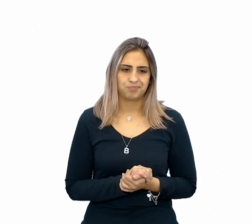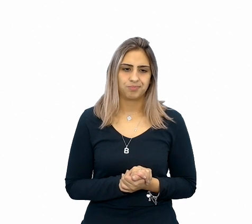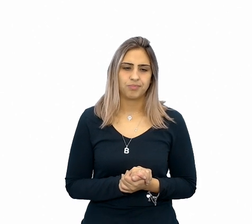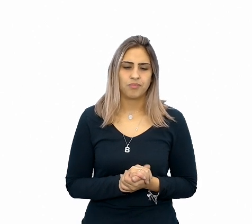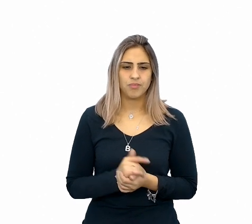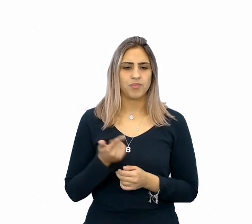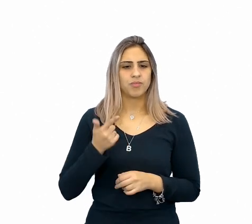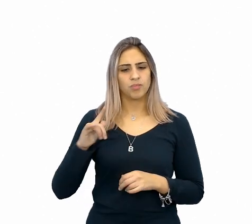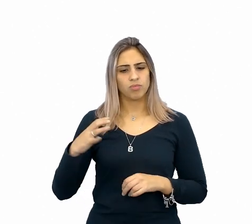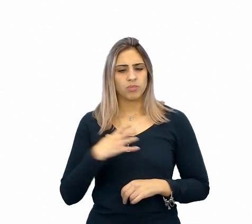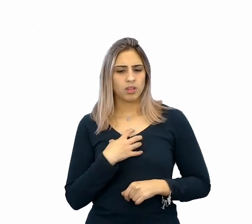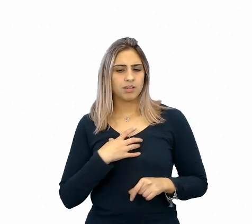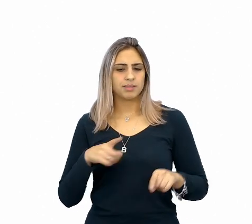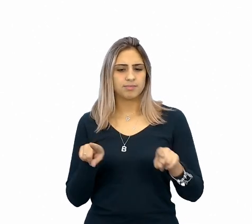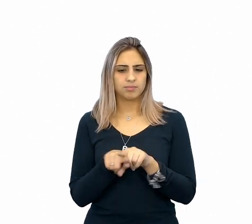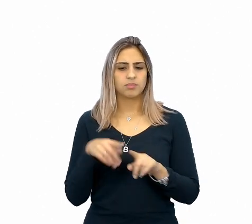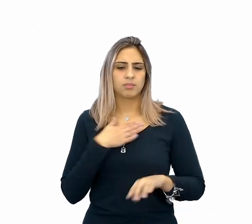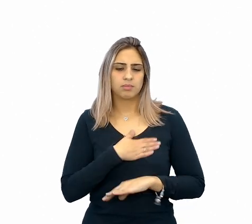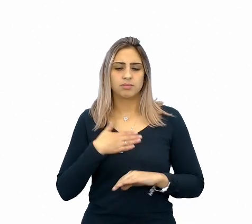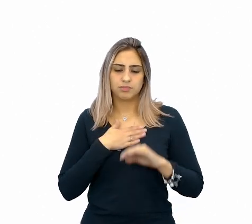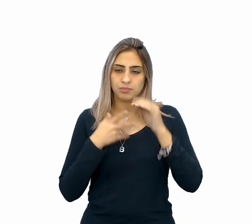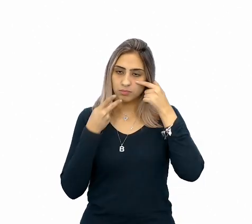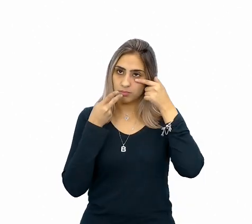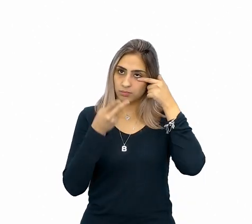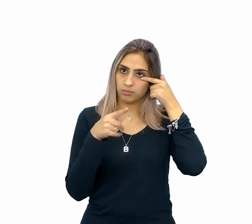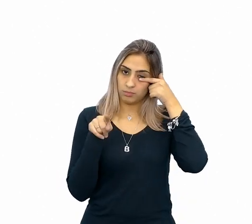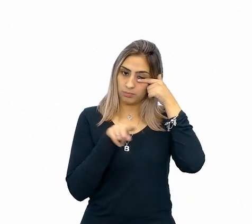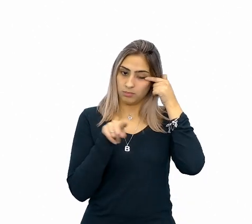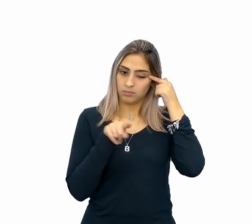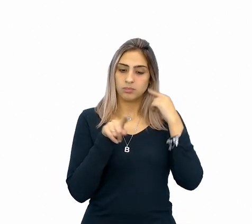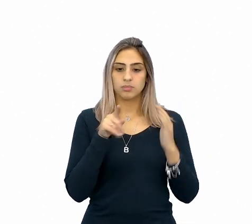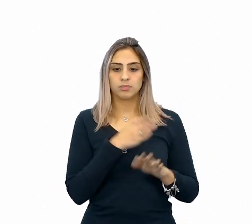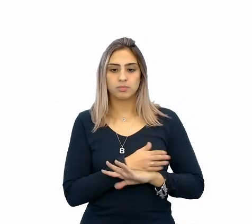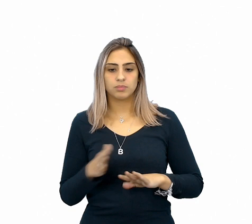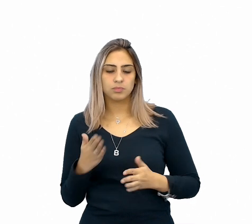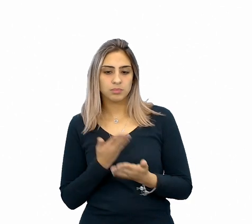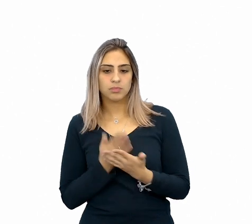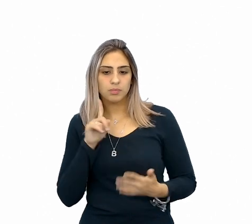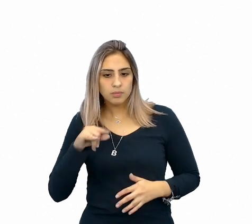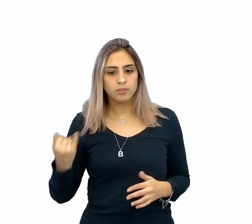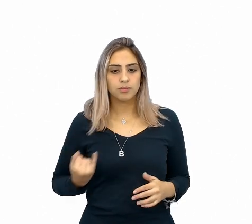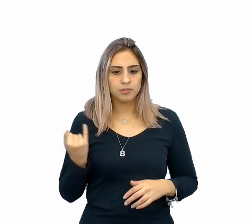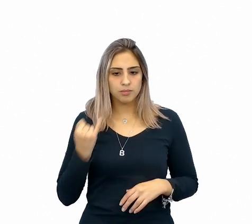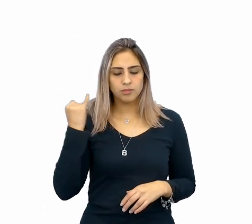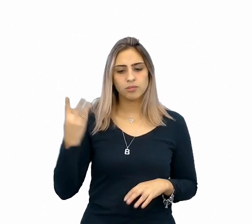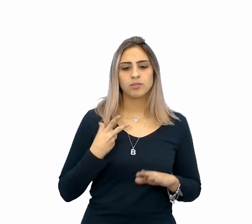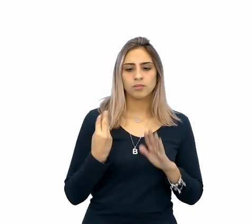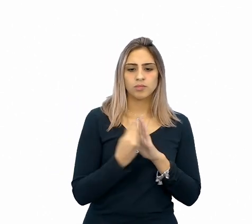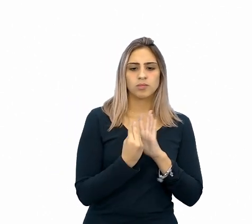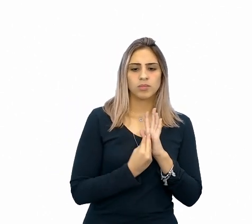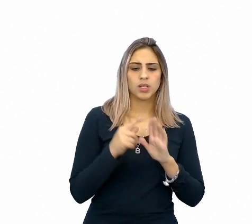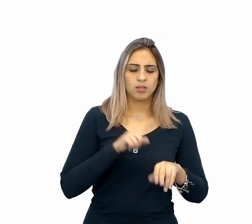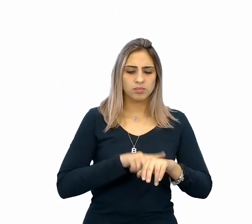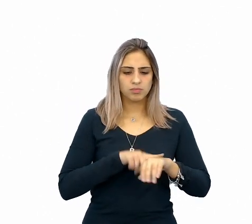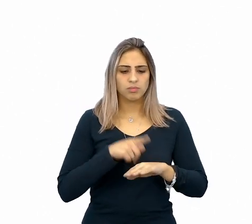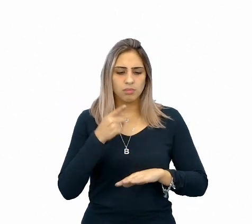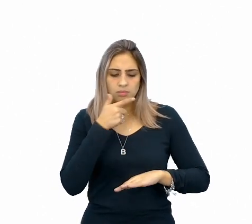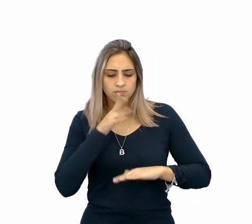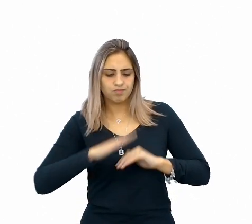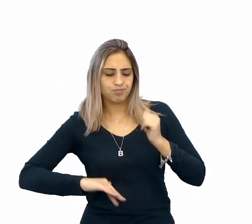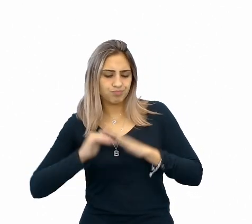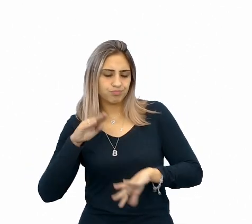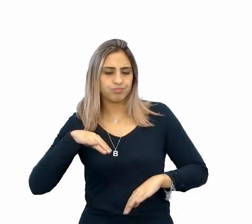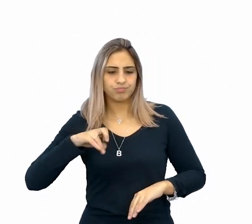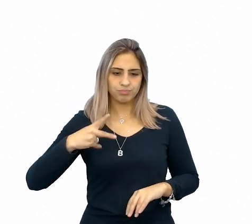outra situação que eu gostaria de pontuar é que, ao longo das aulas, é importante prever momentos para a elaboração do